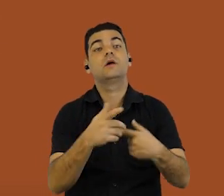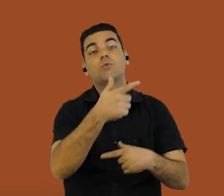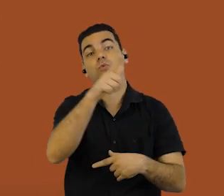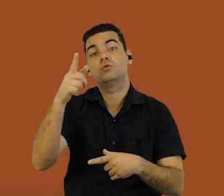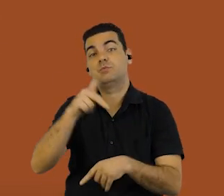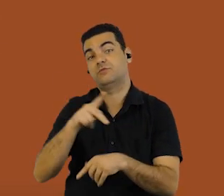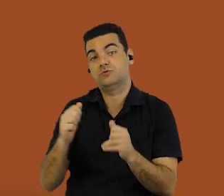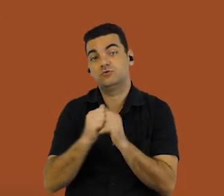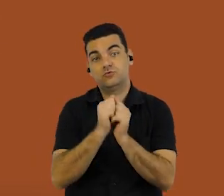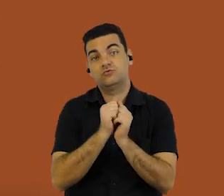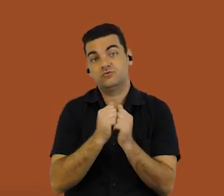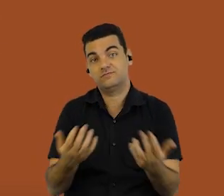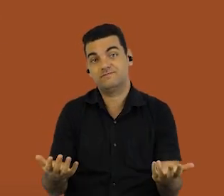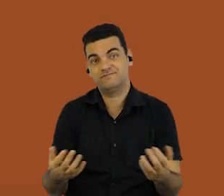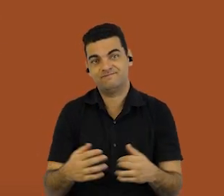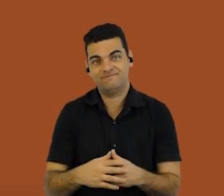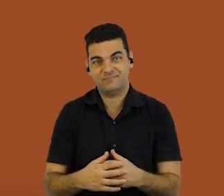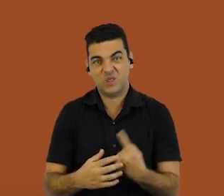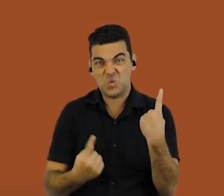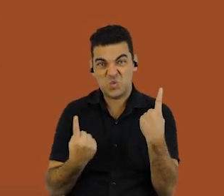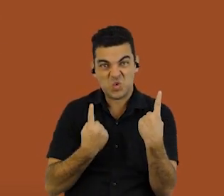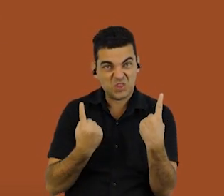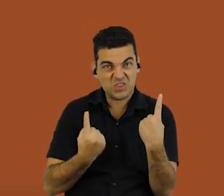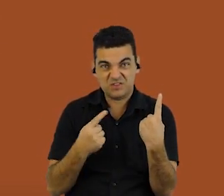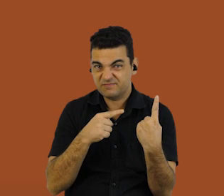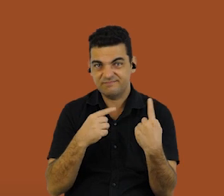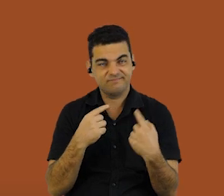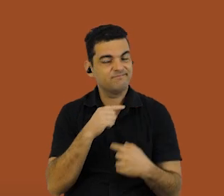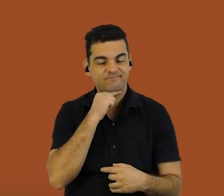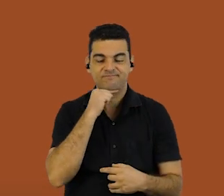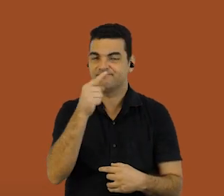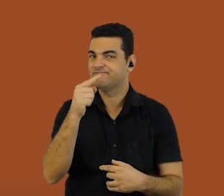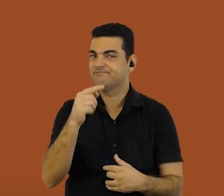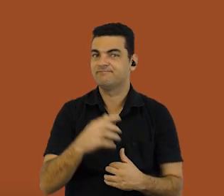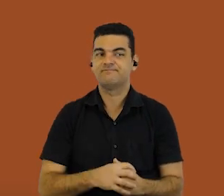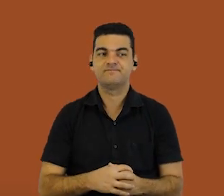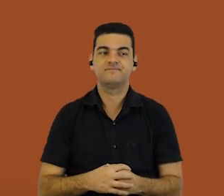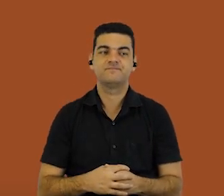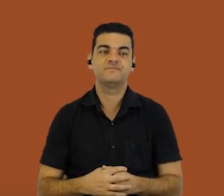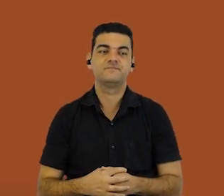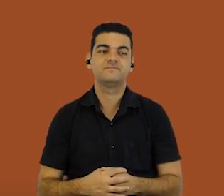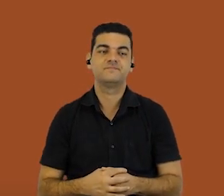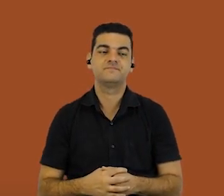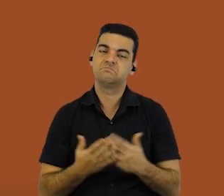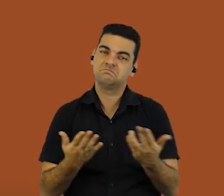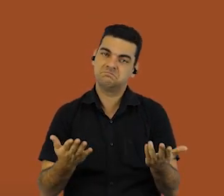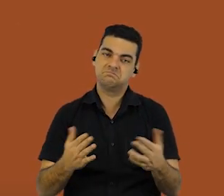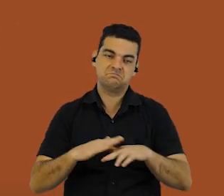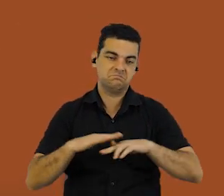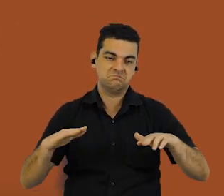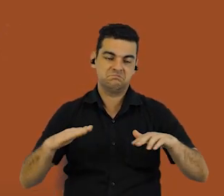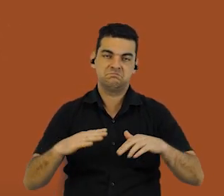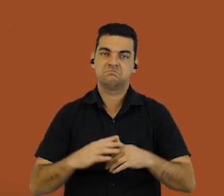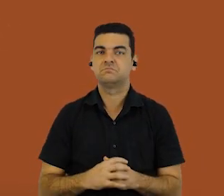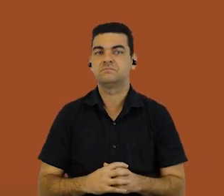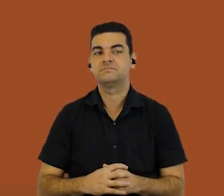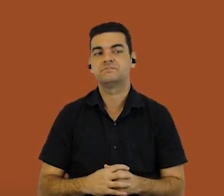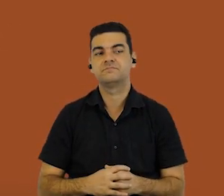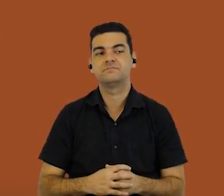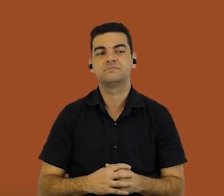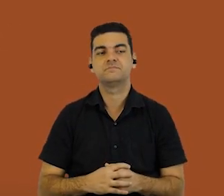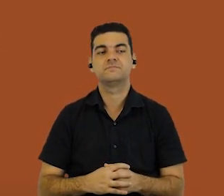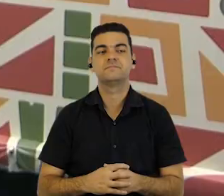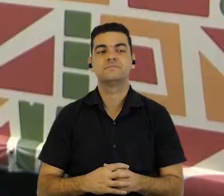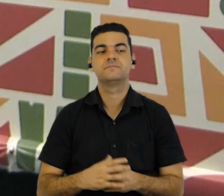acho que é um ganho, porque aí não fica só com o professor e fica para o coletivo. Então, acho que basicamente essa seria a dica que eu